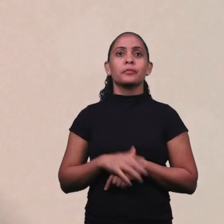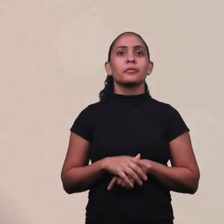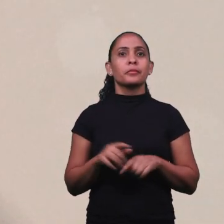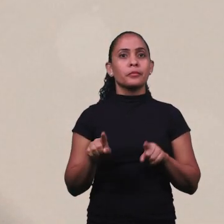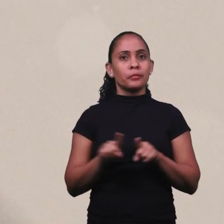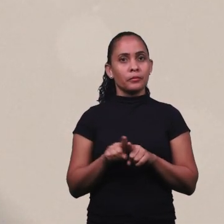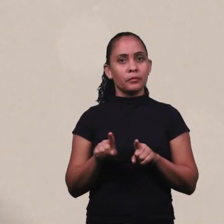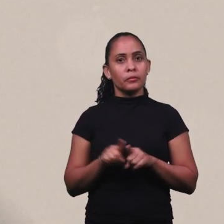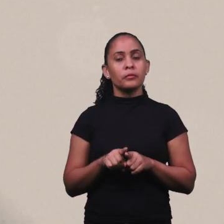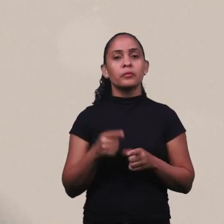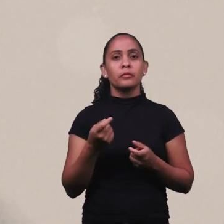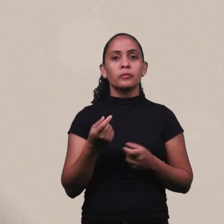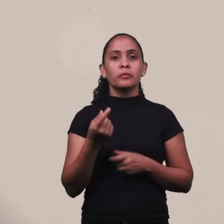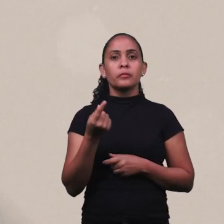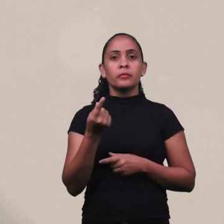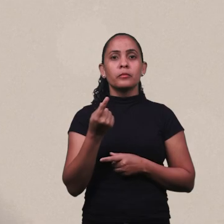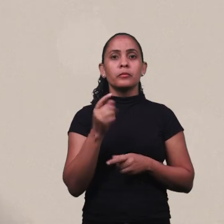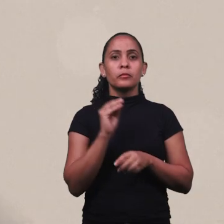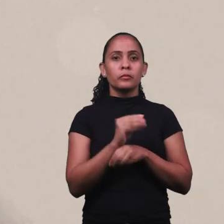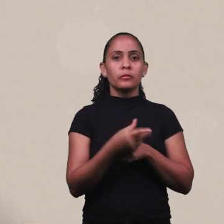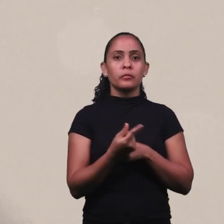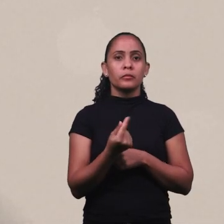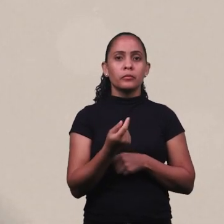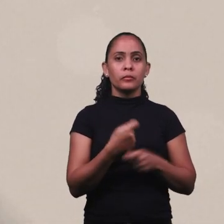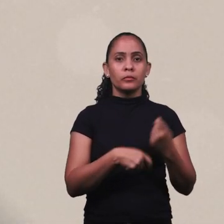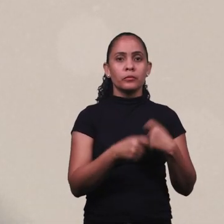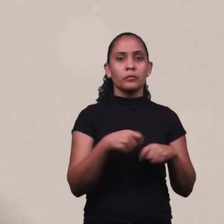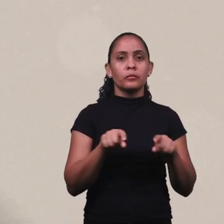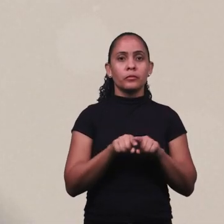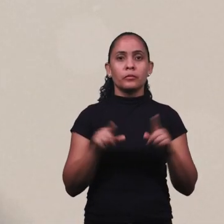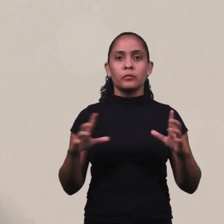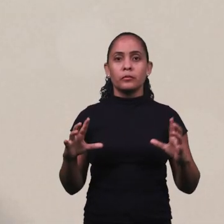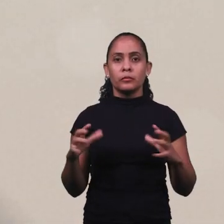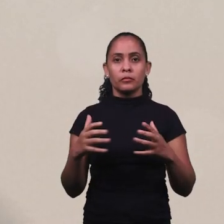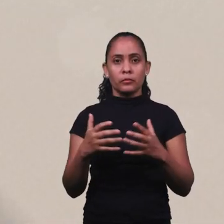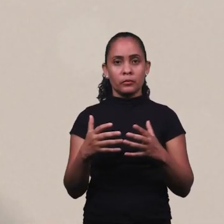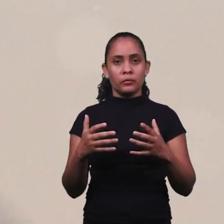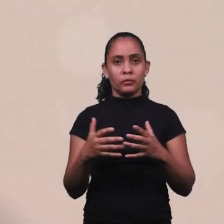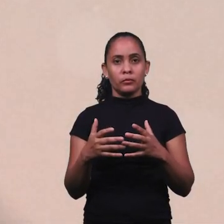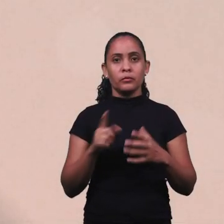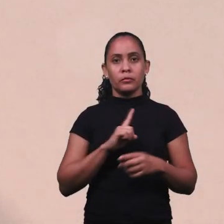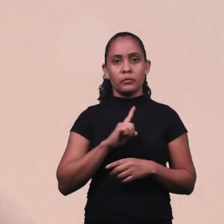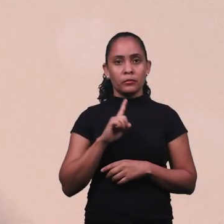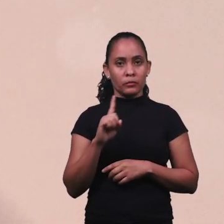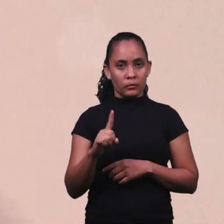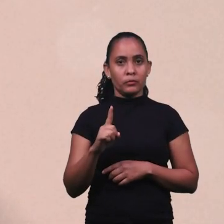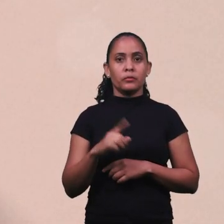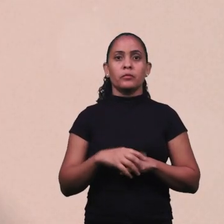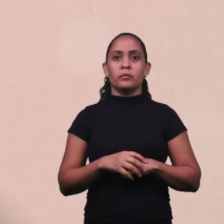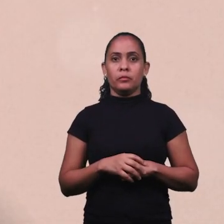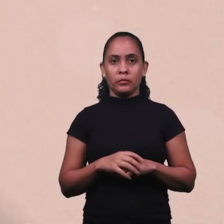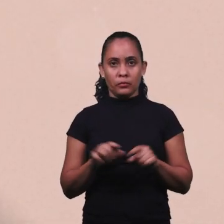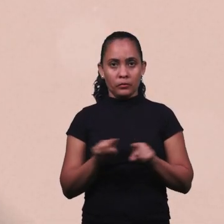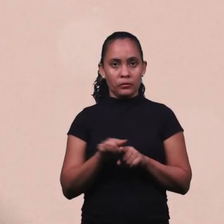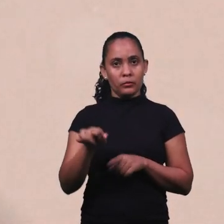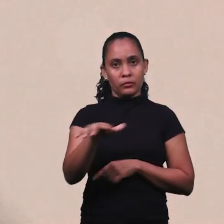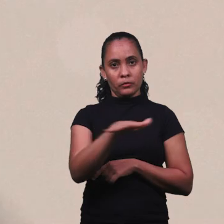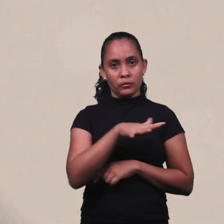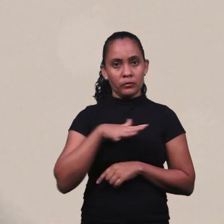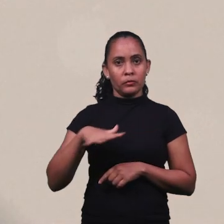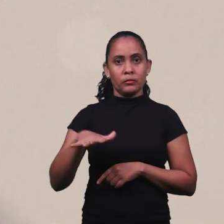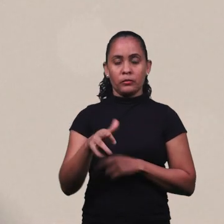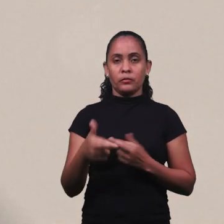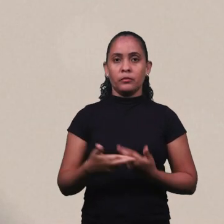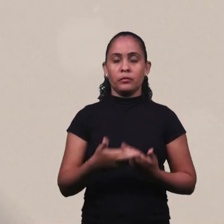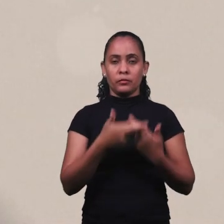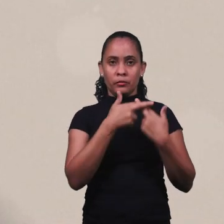como tesoureiro e atualmente participo como membro da comissão da tesouraria da área do Portão, responsável por grupo